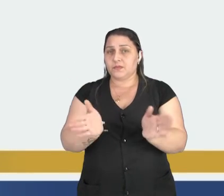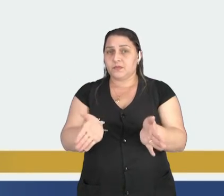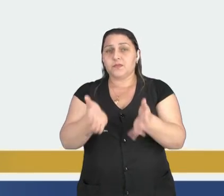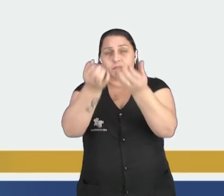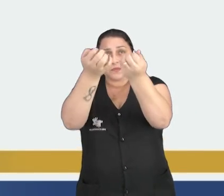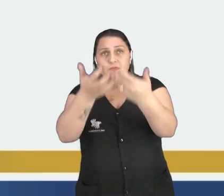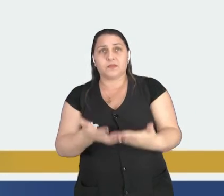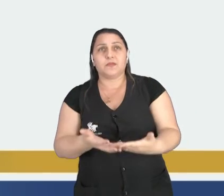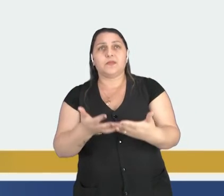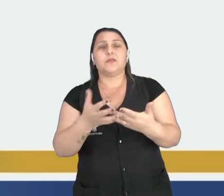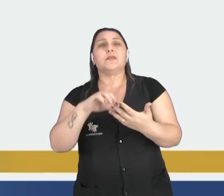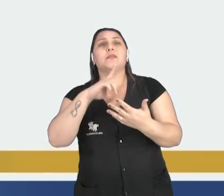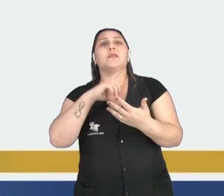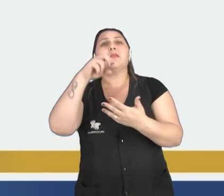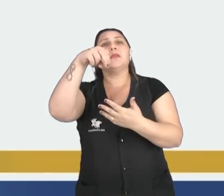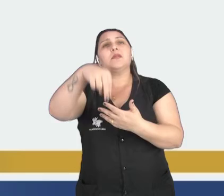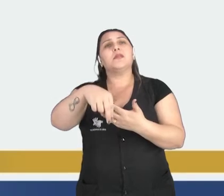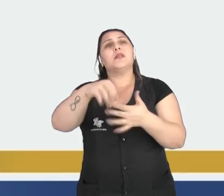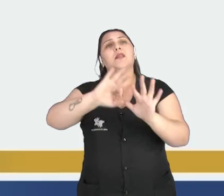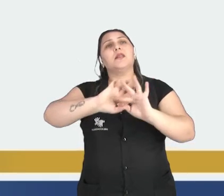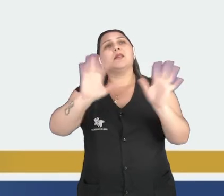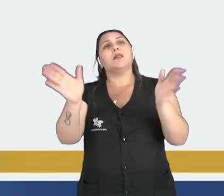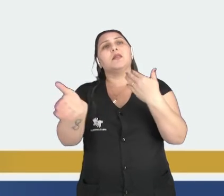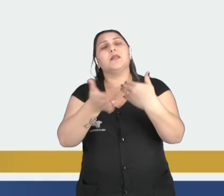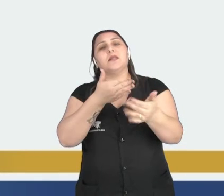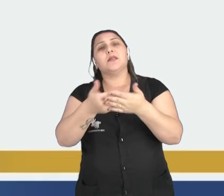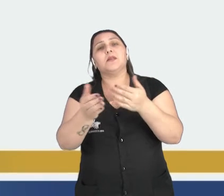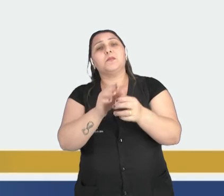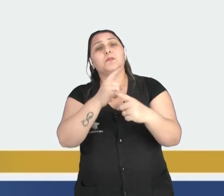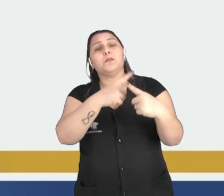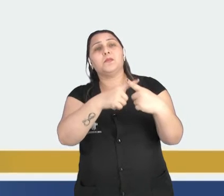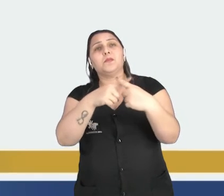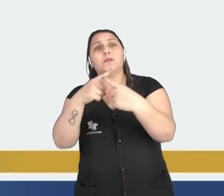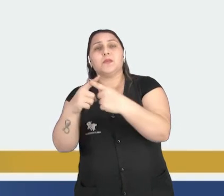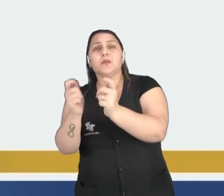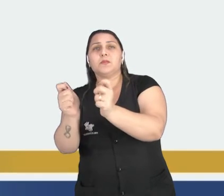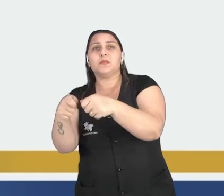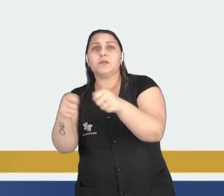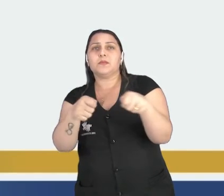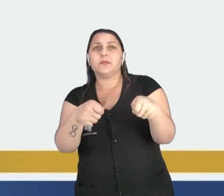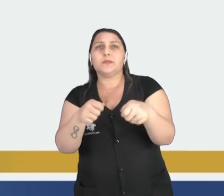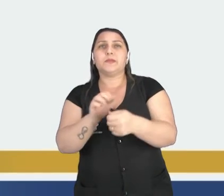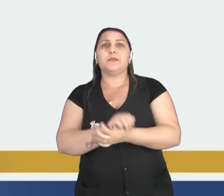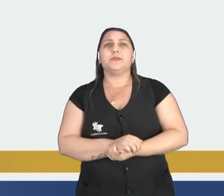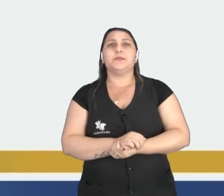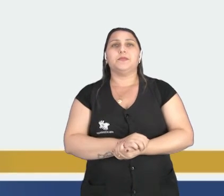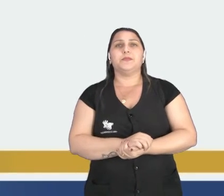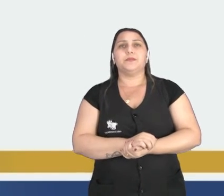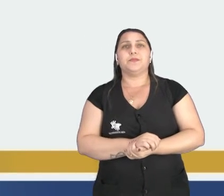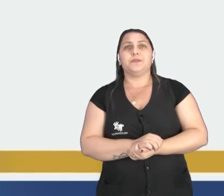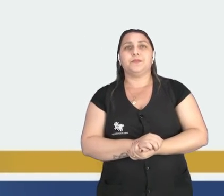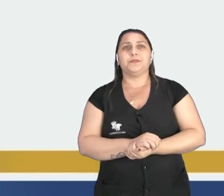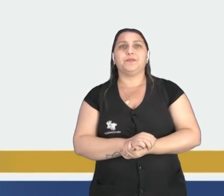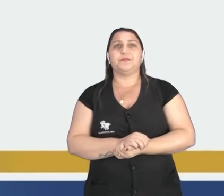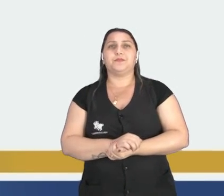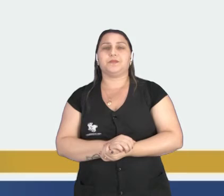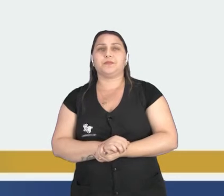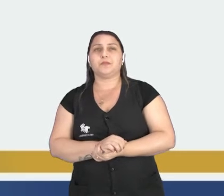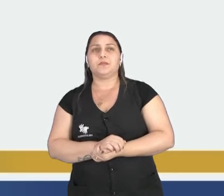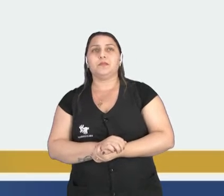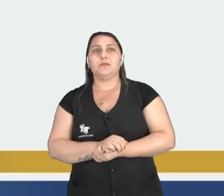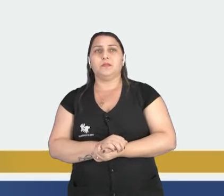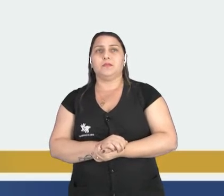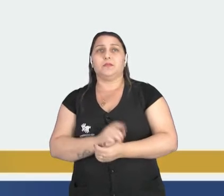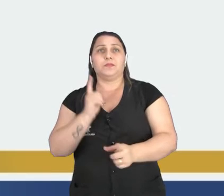sobre isso. Quando eu tenho N etapas sucessivas e independentes, multiplicam-se as possibilidades. Então vamos multiplicar as